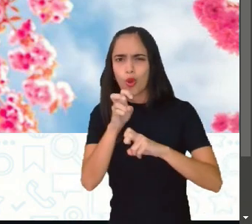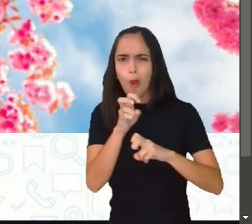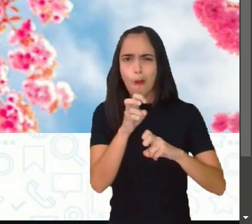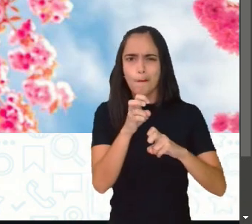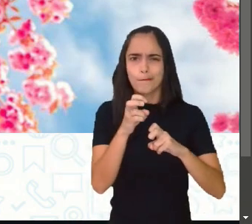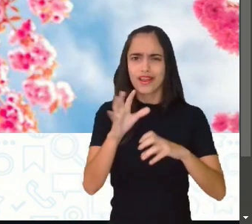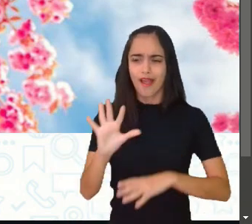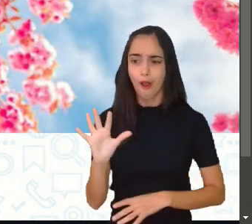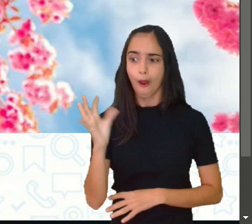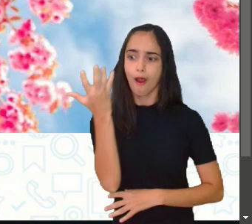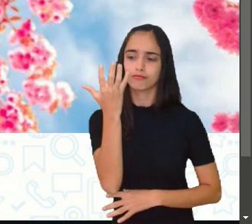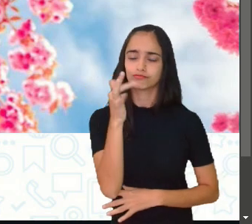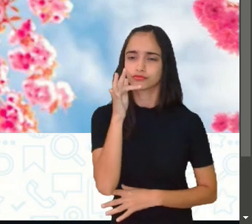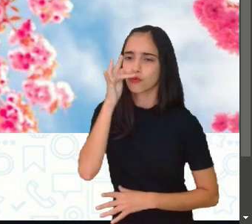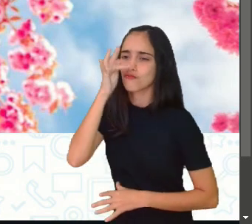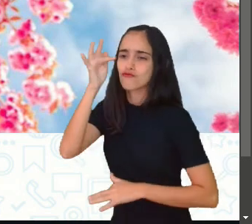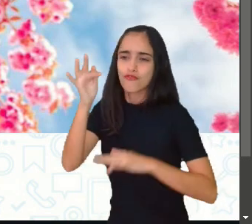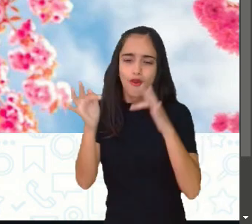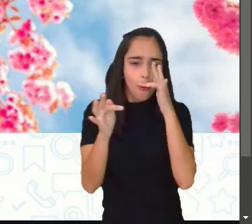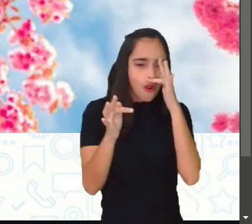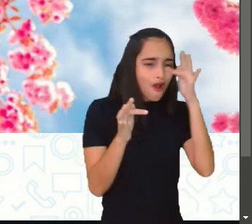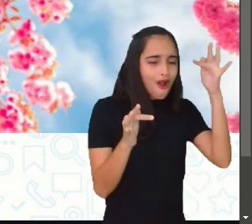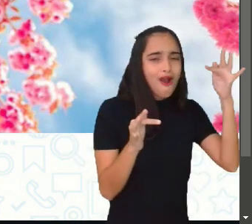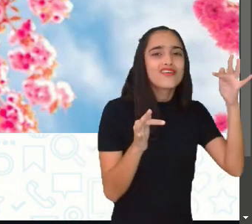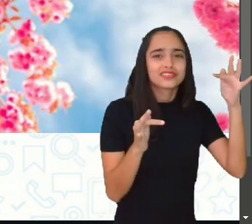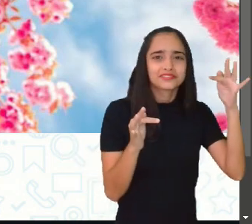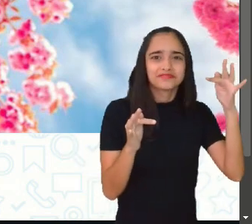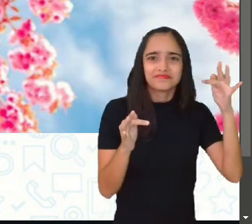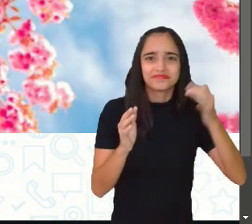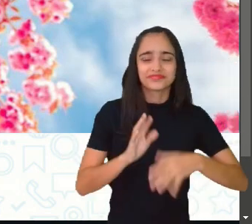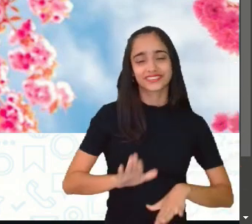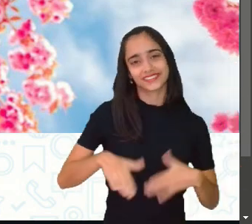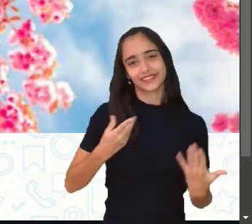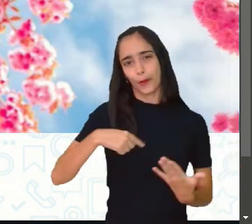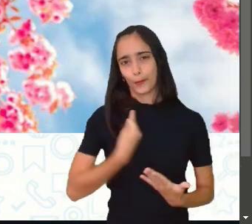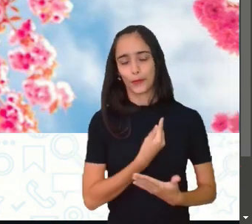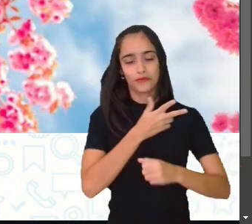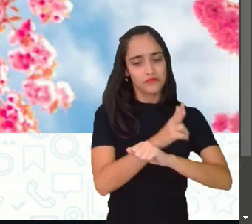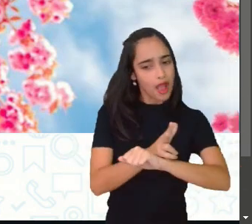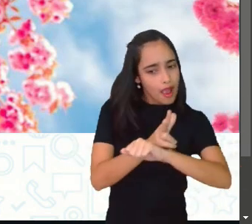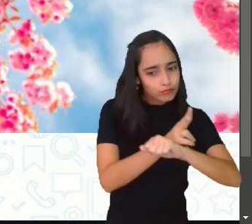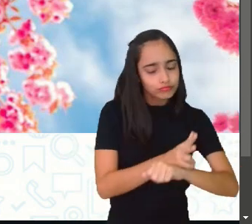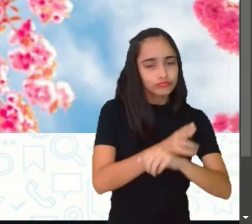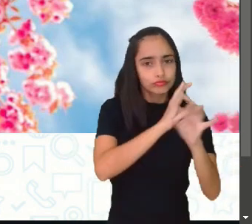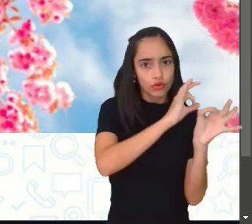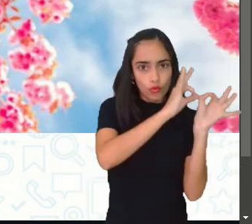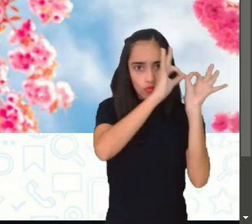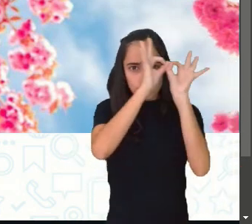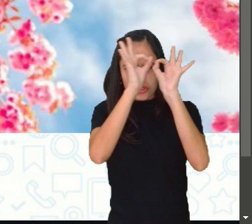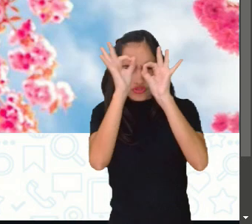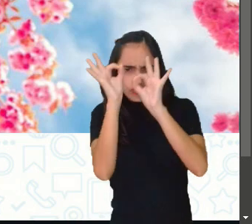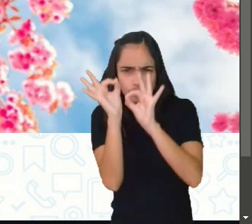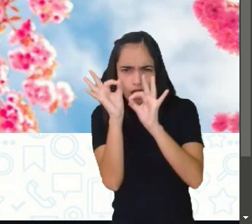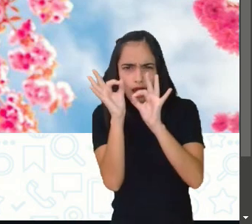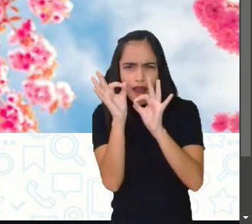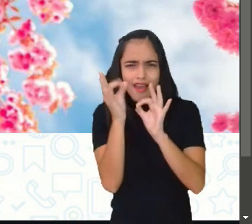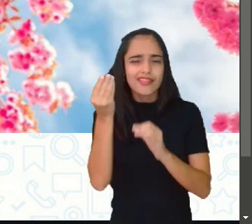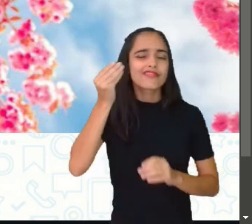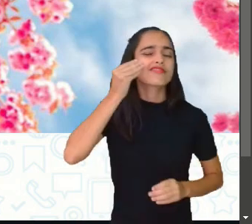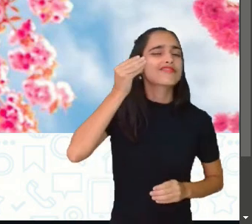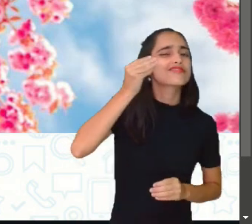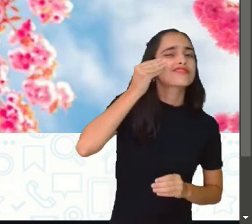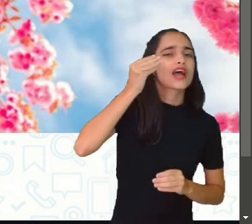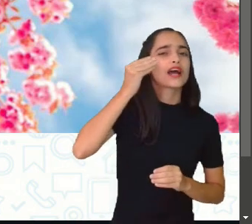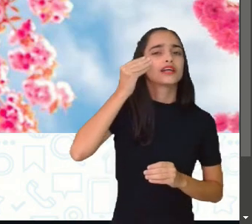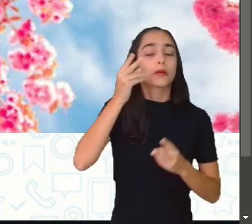do título do curta, a gente já vai assistir tentando perceber quais são os detalhes desse curta que